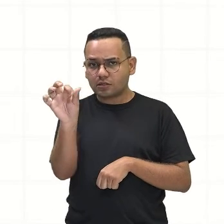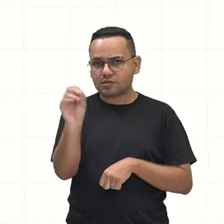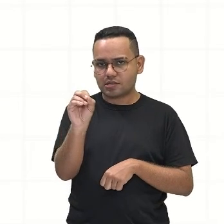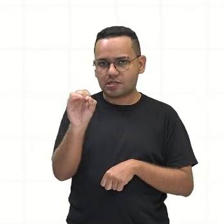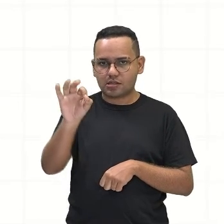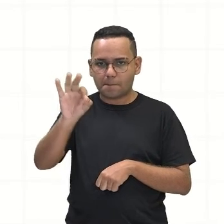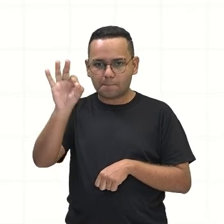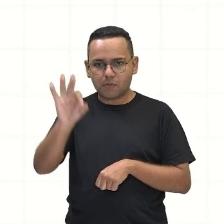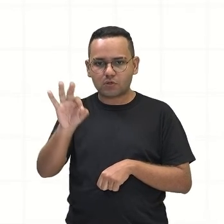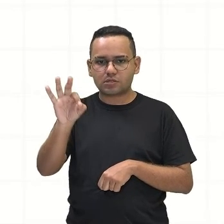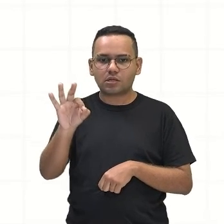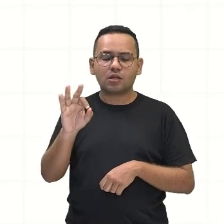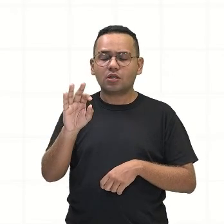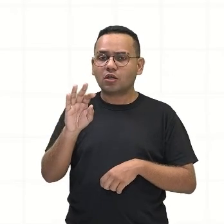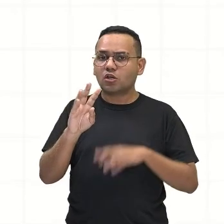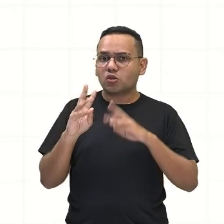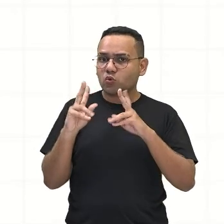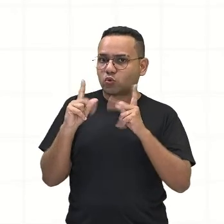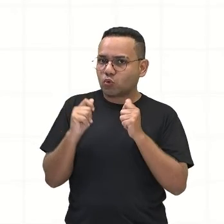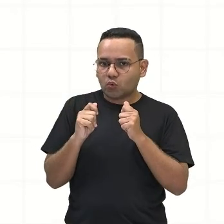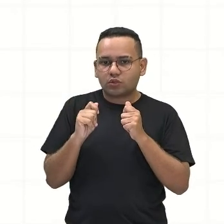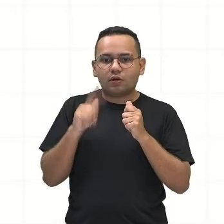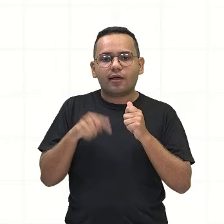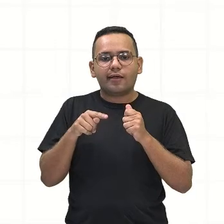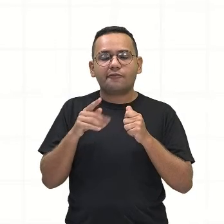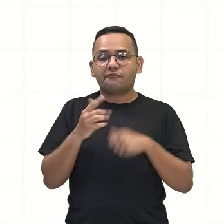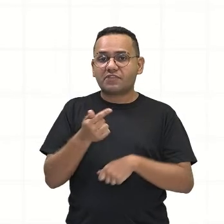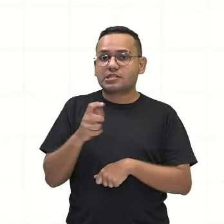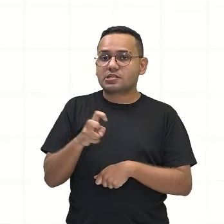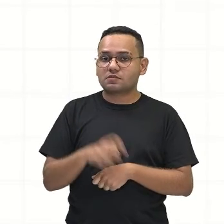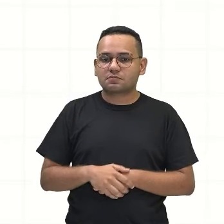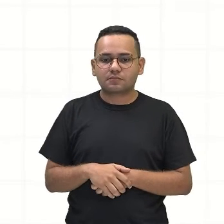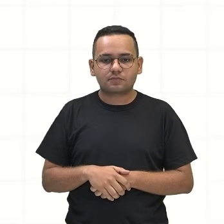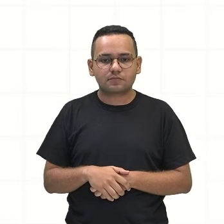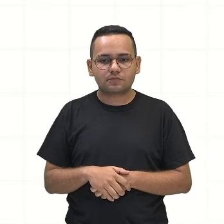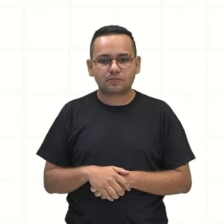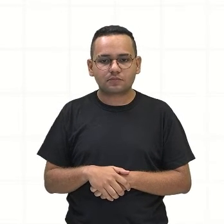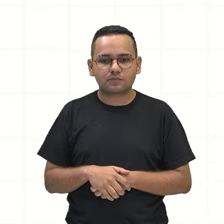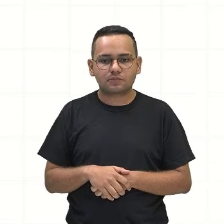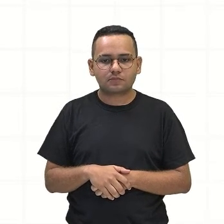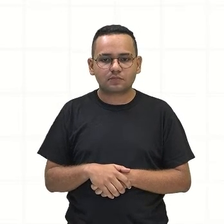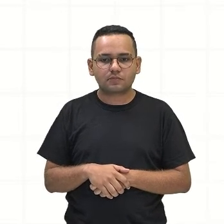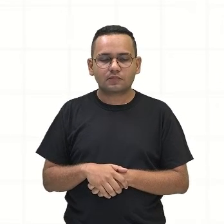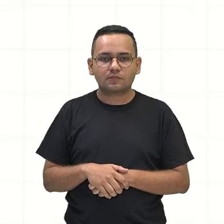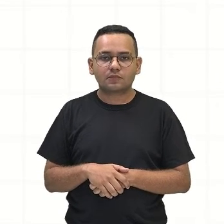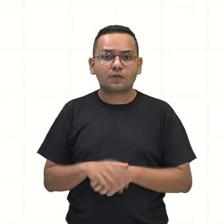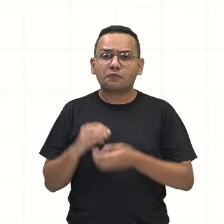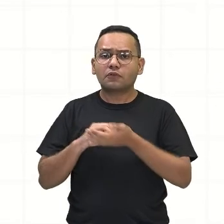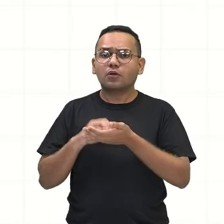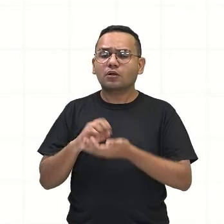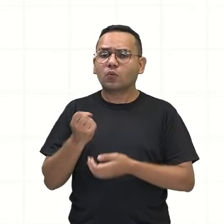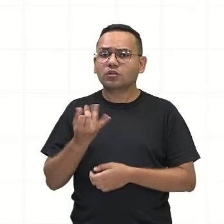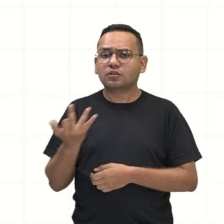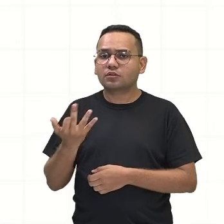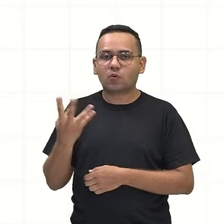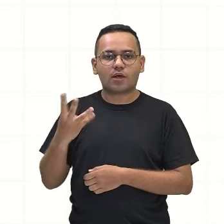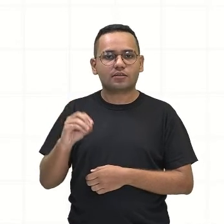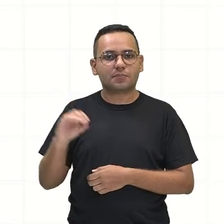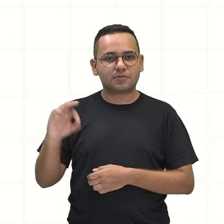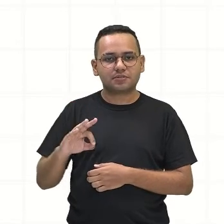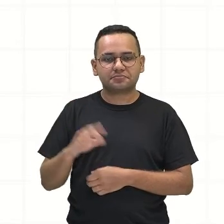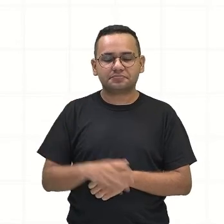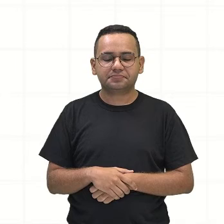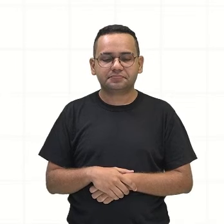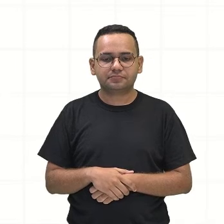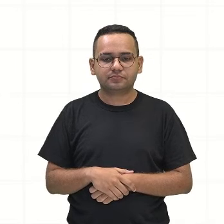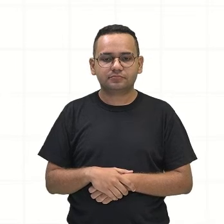total é 25, quanto que tem para o outro para dar 100%? 40%. Né?